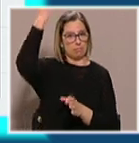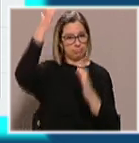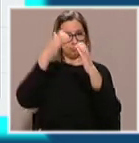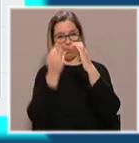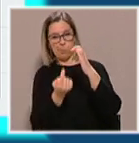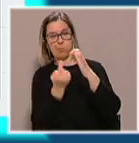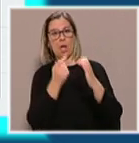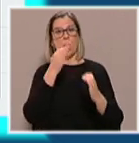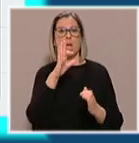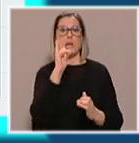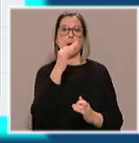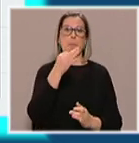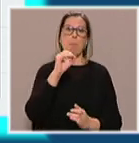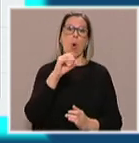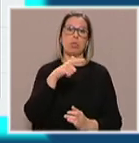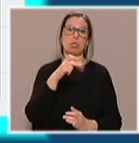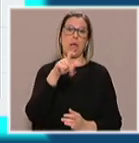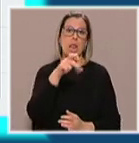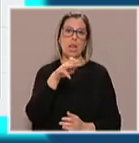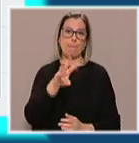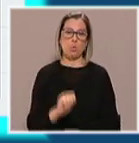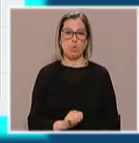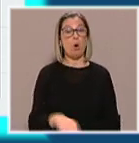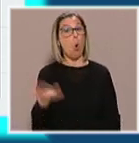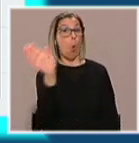do cérebro. Olá, Sr. Tálamo!